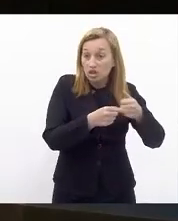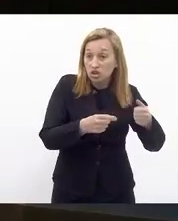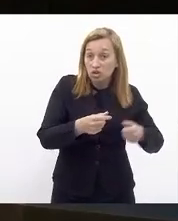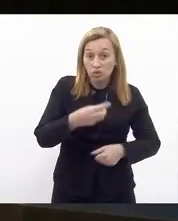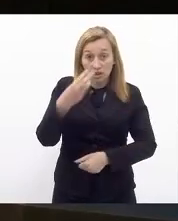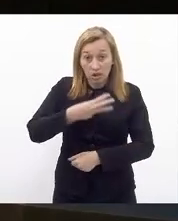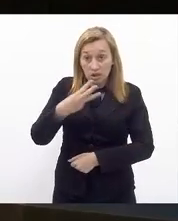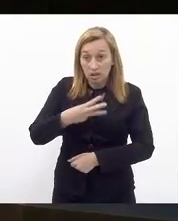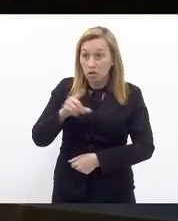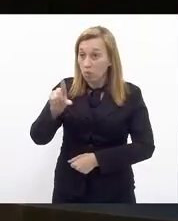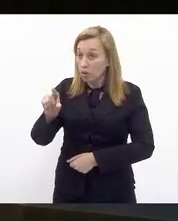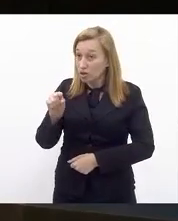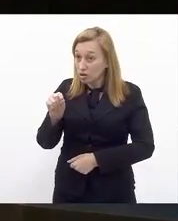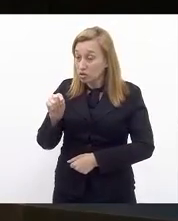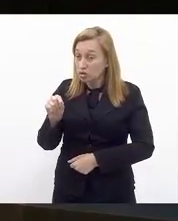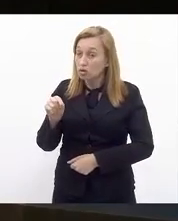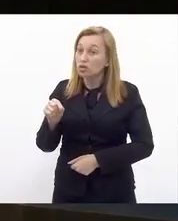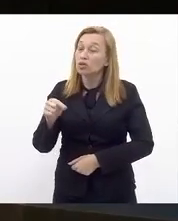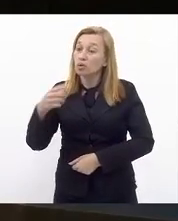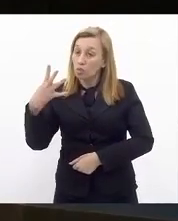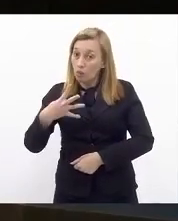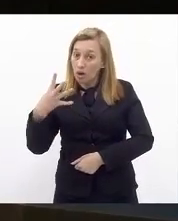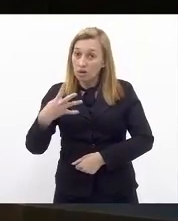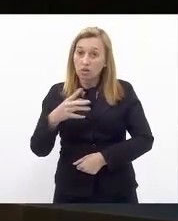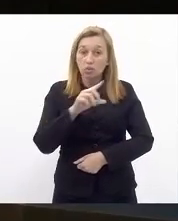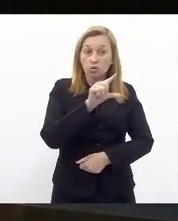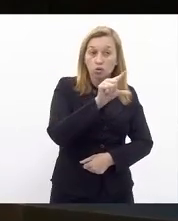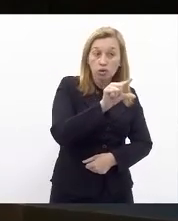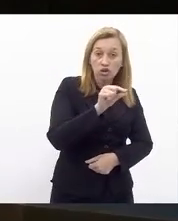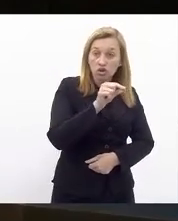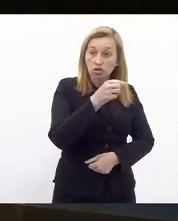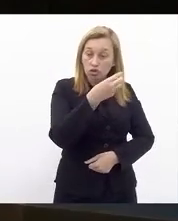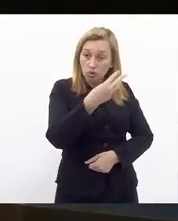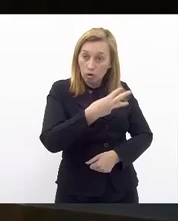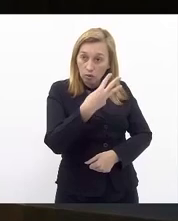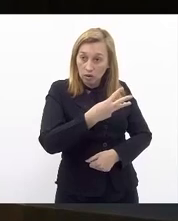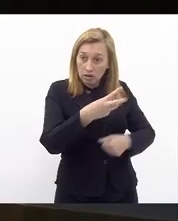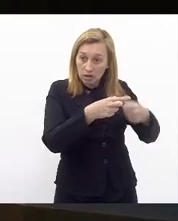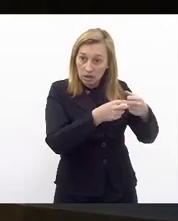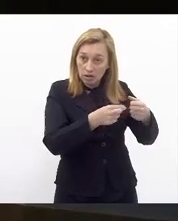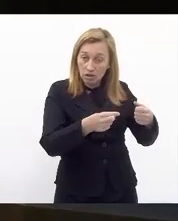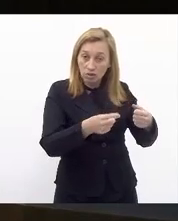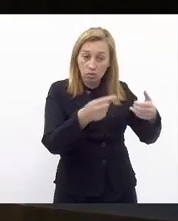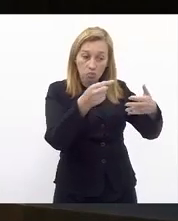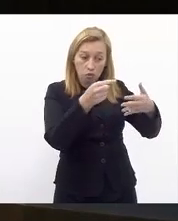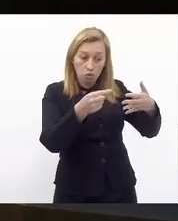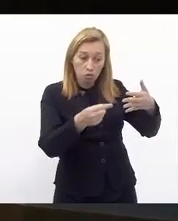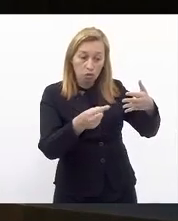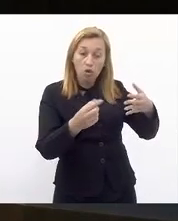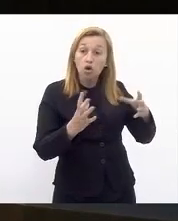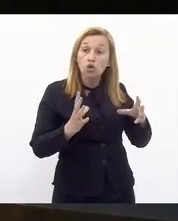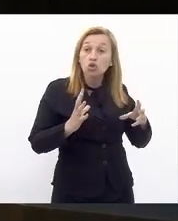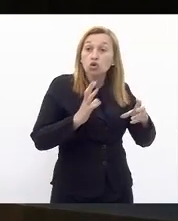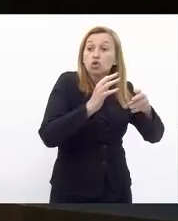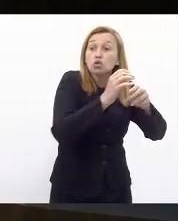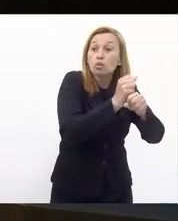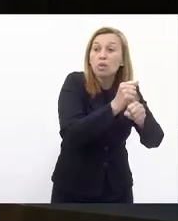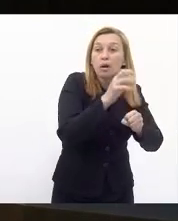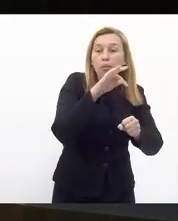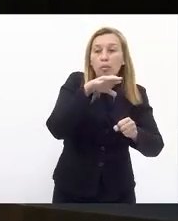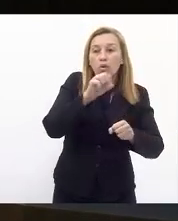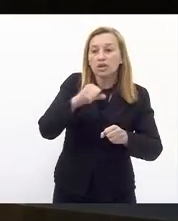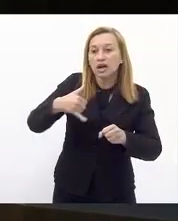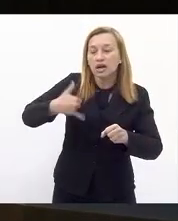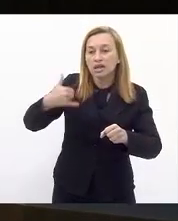ou pelo artigo 4º do artigo 3º são pontos você soma a idade com o